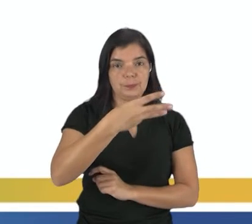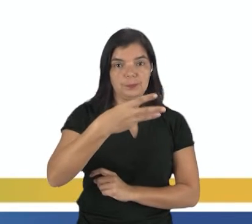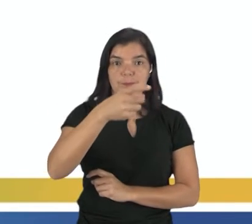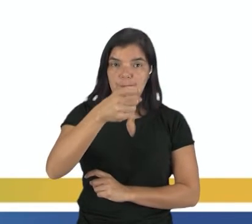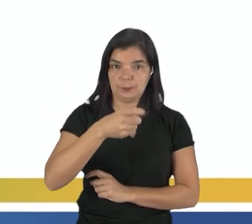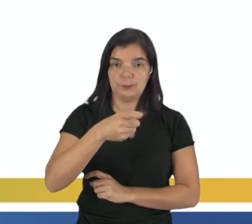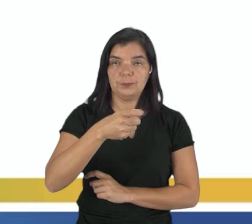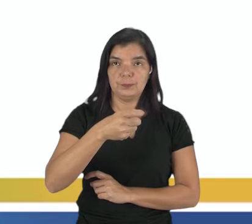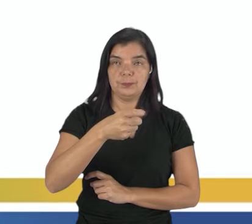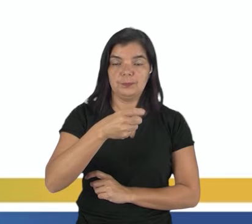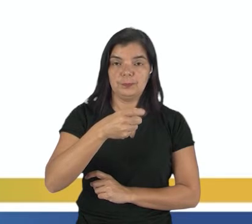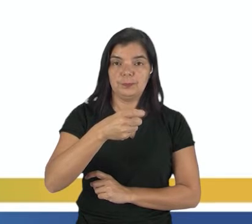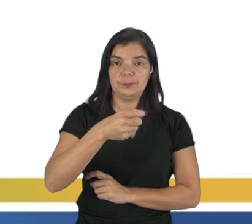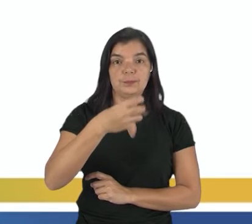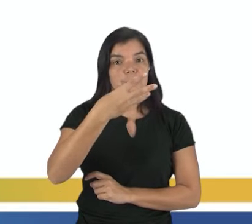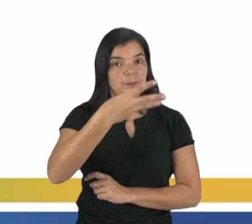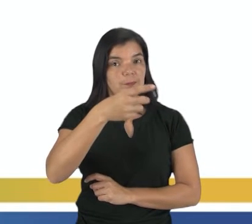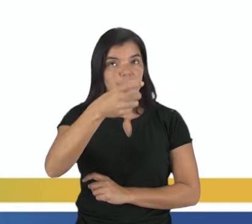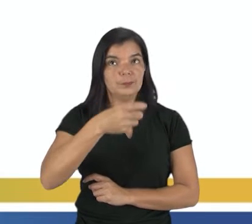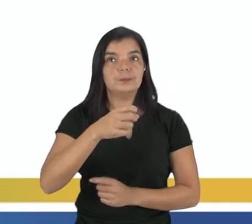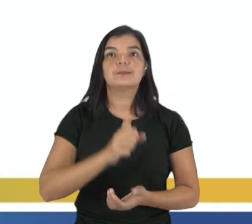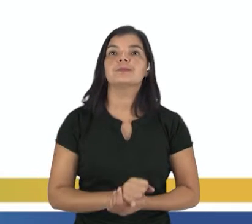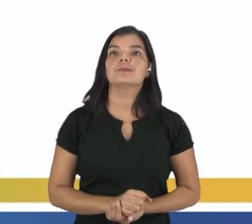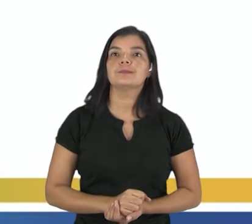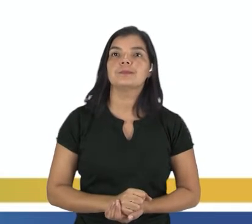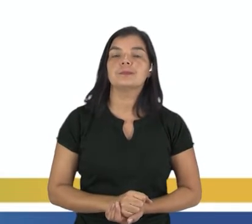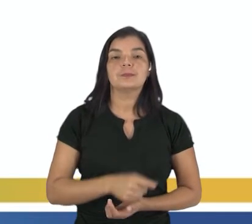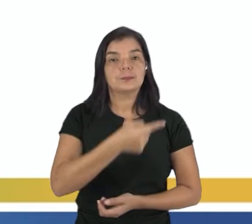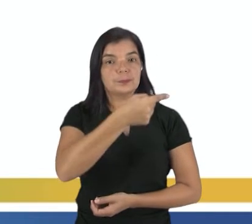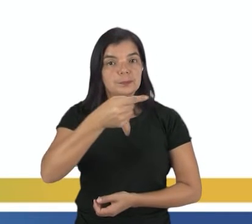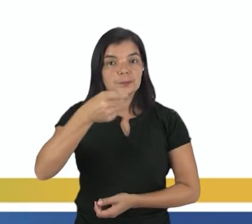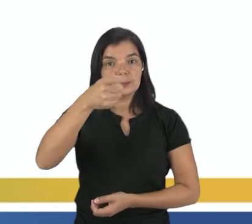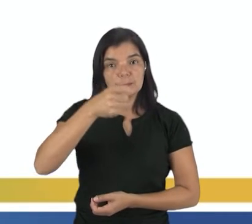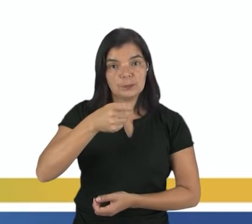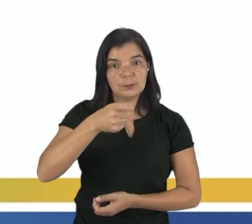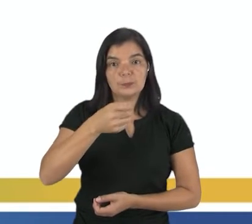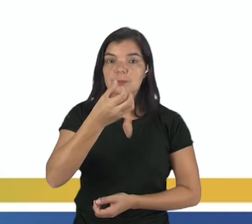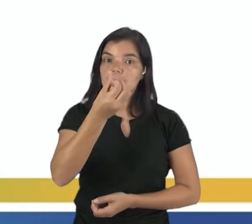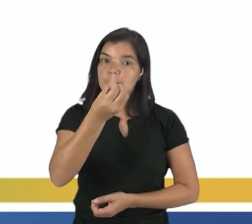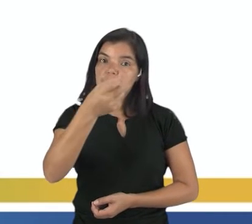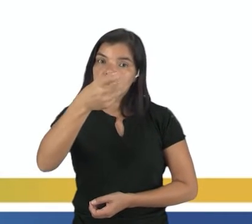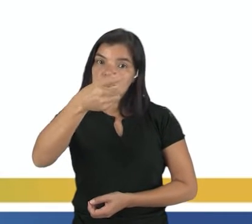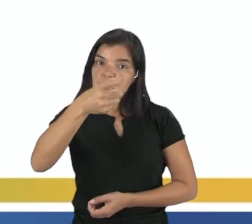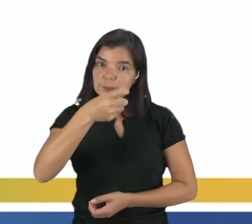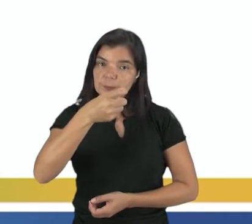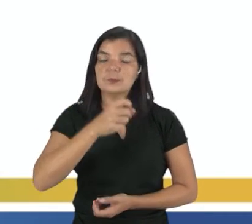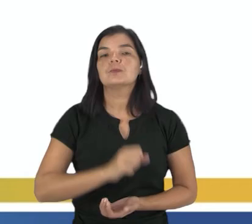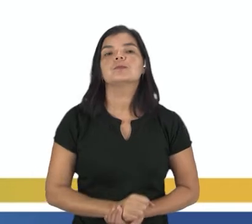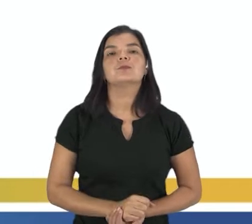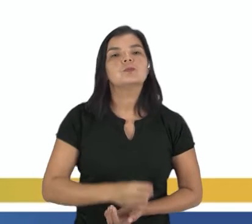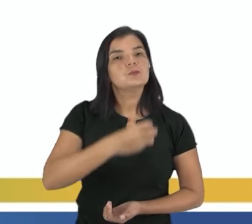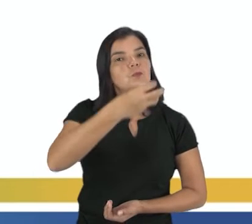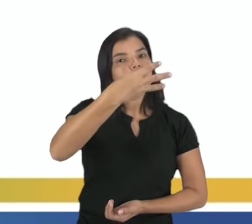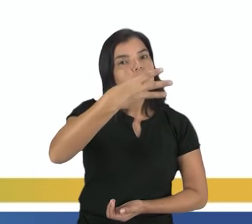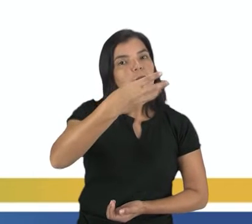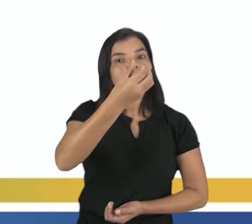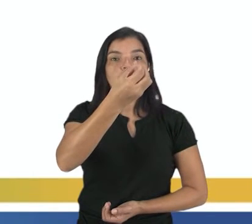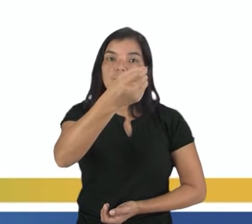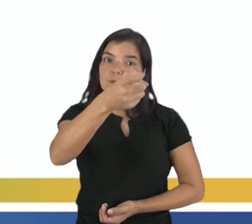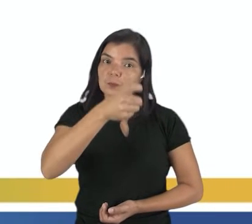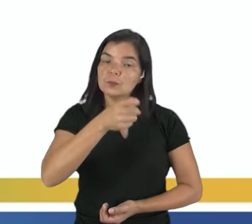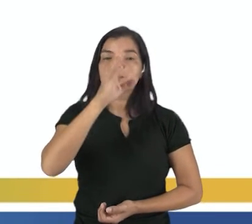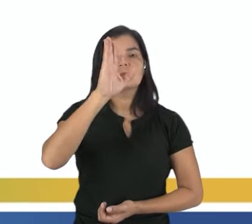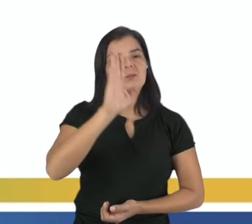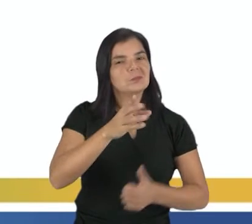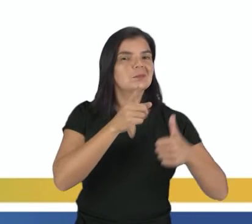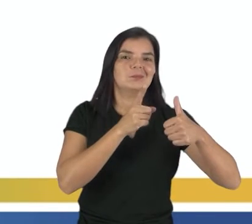3x né os termos com letra melhor dizendo 3 x menos x e x o 3 x já